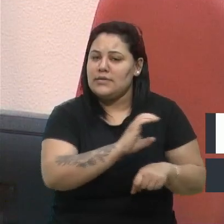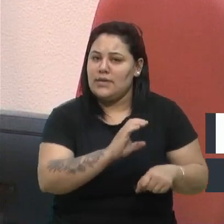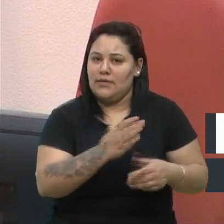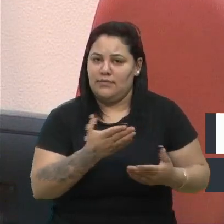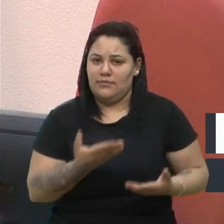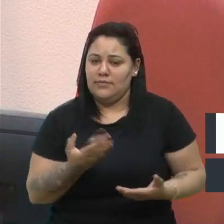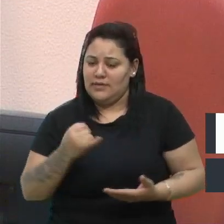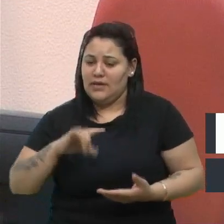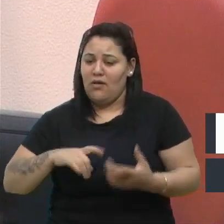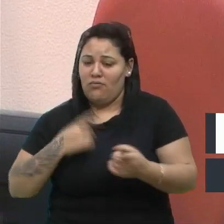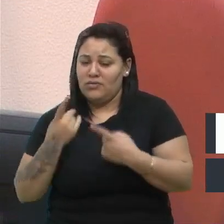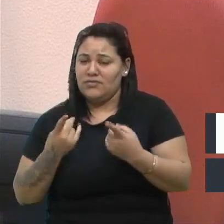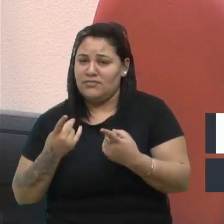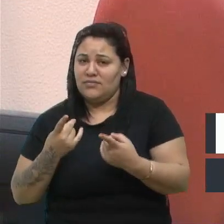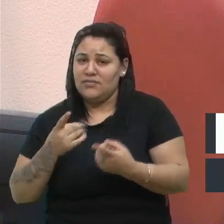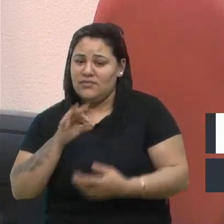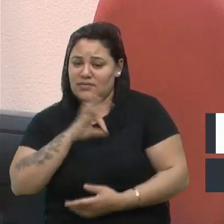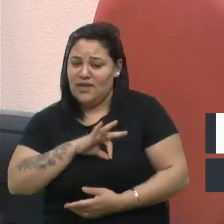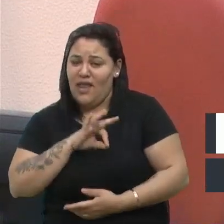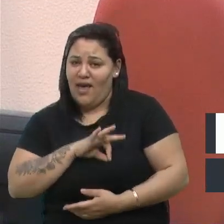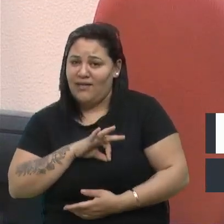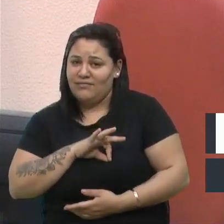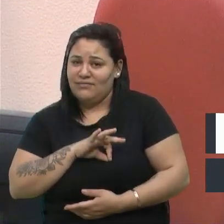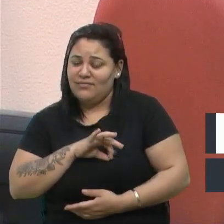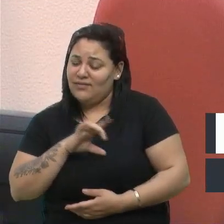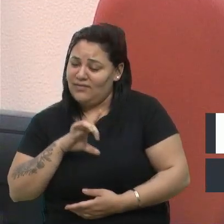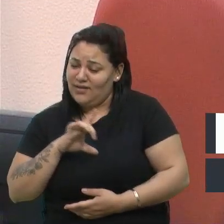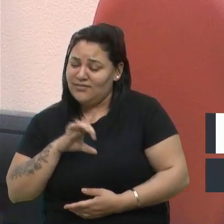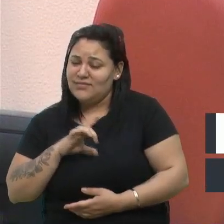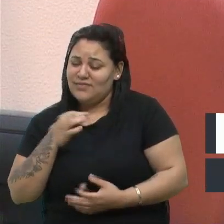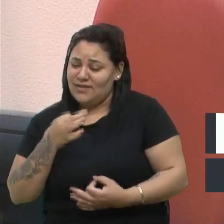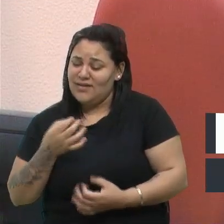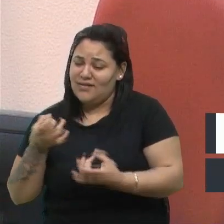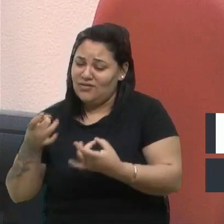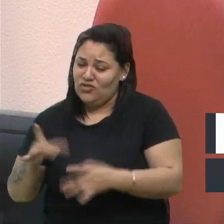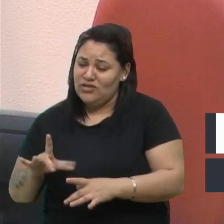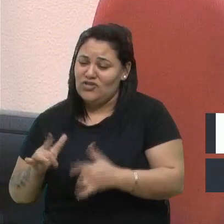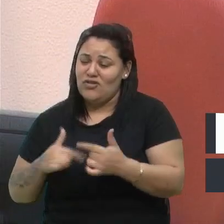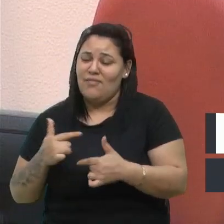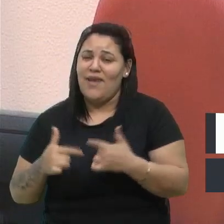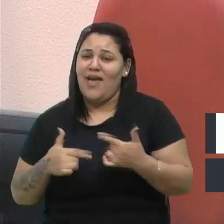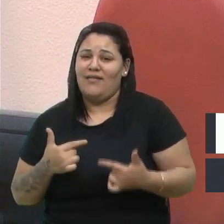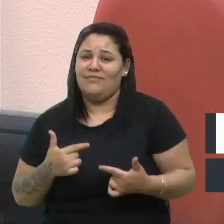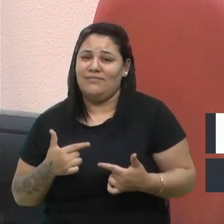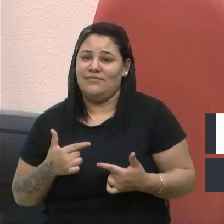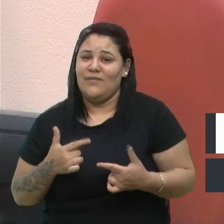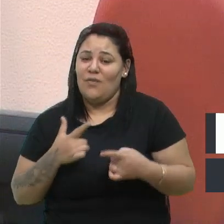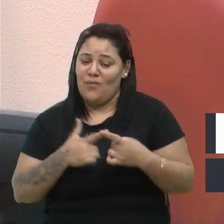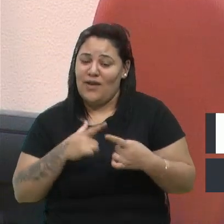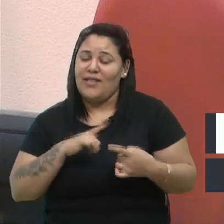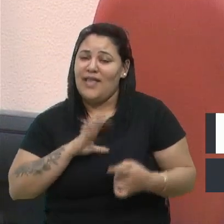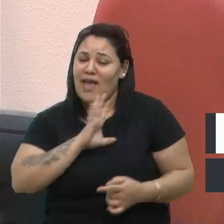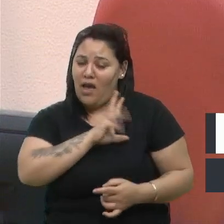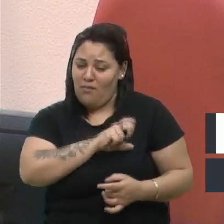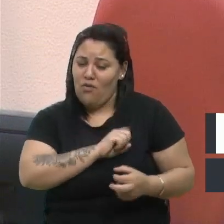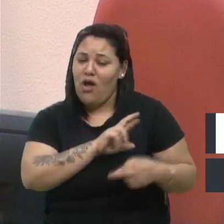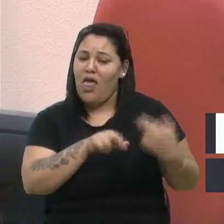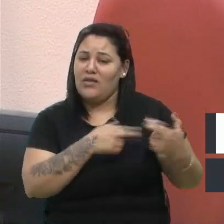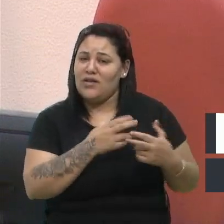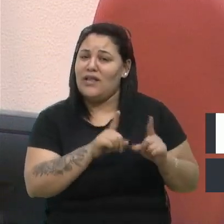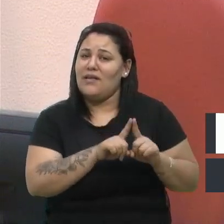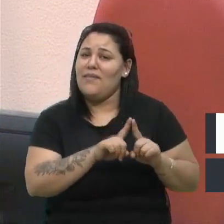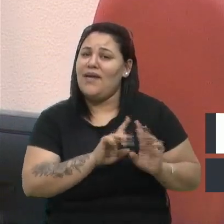valor dos salários, eu tenho certeza absoluta que não estaria dentro dessa casa. A gente está por amor à camisa e por uma